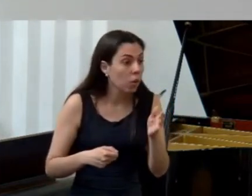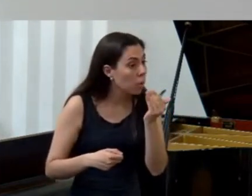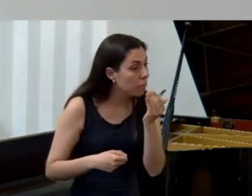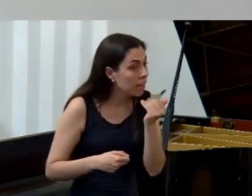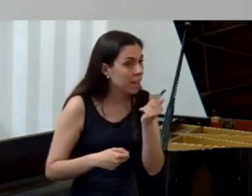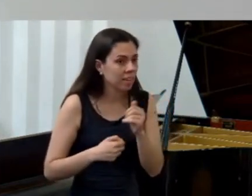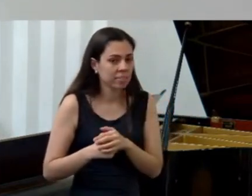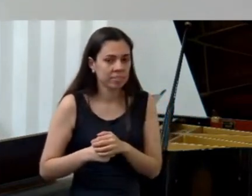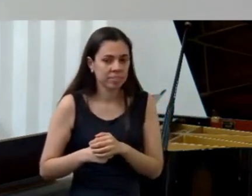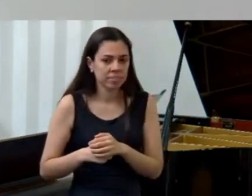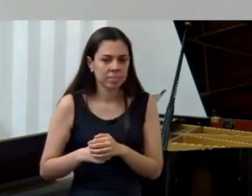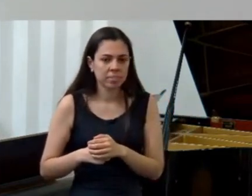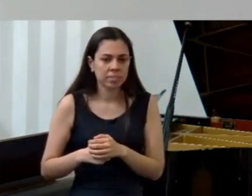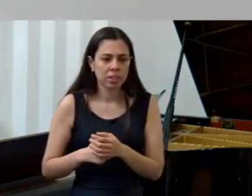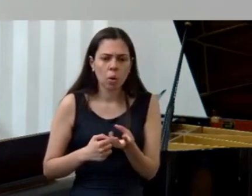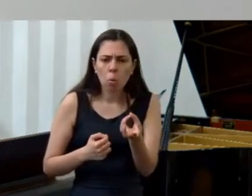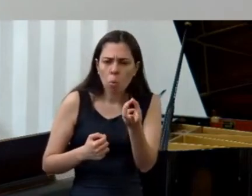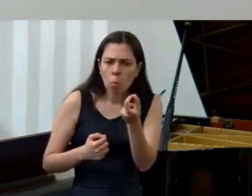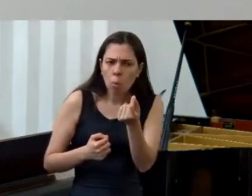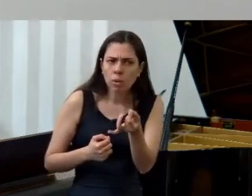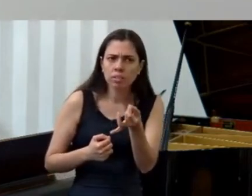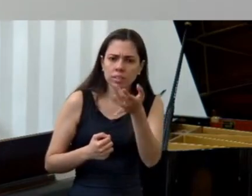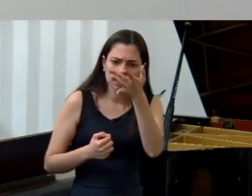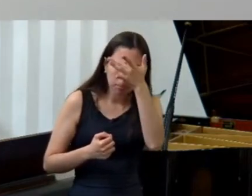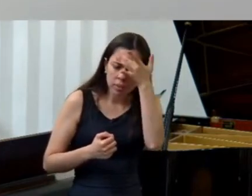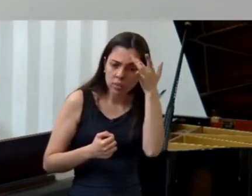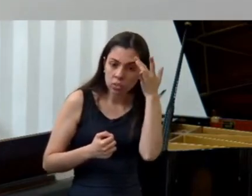levanta, sai dessa tristeza,